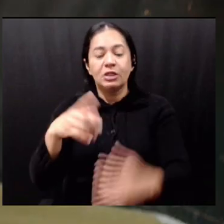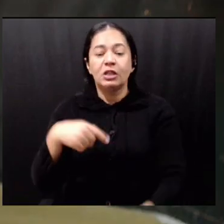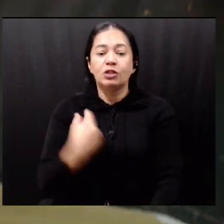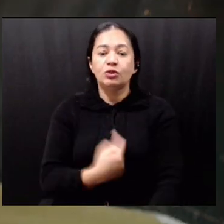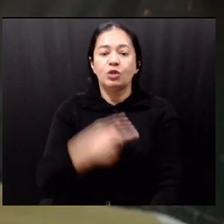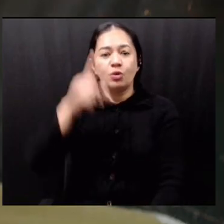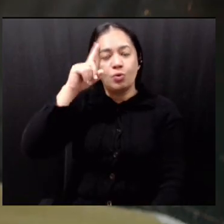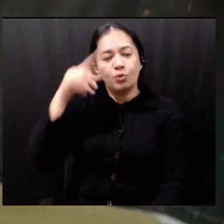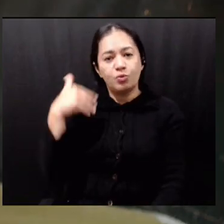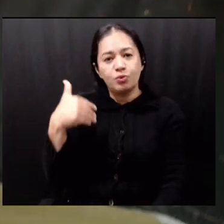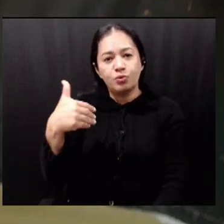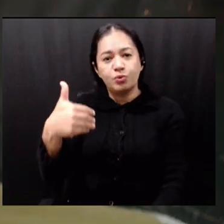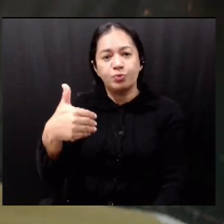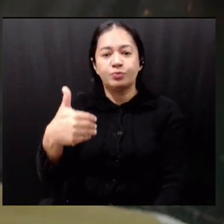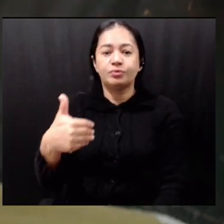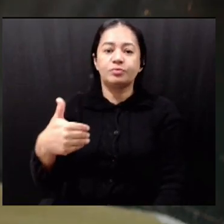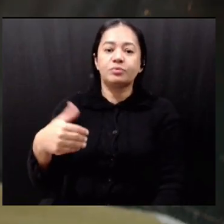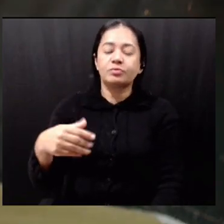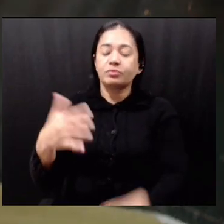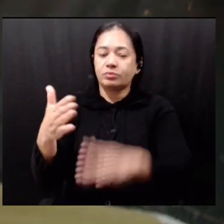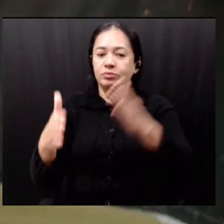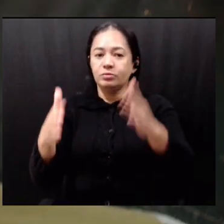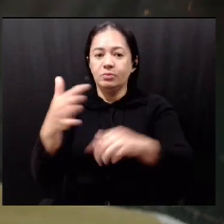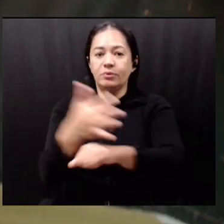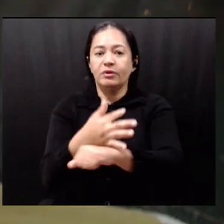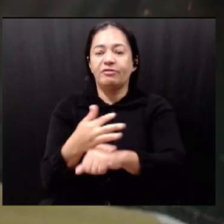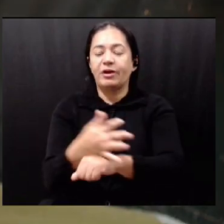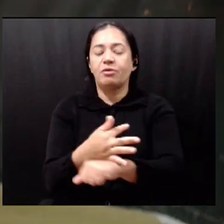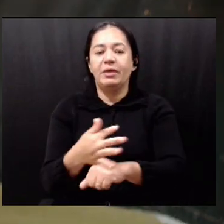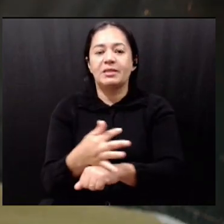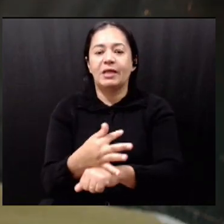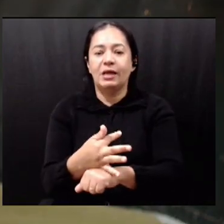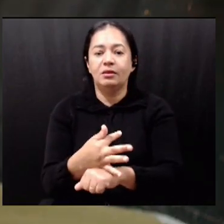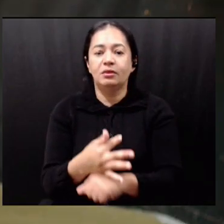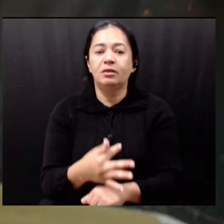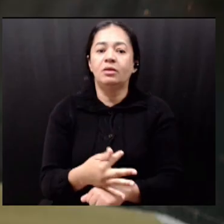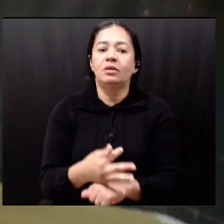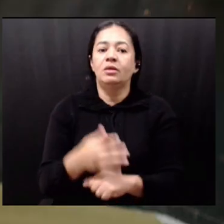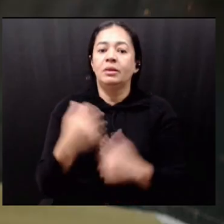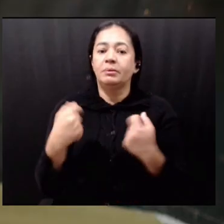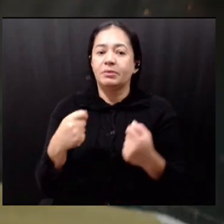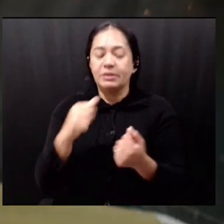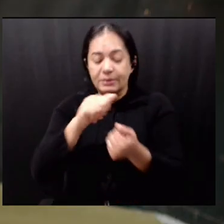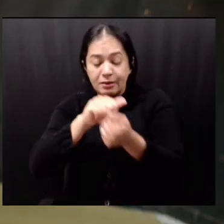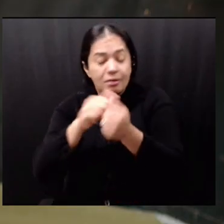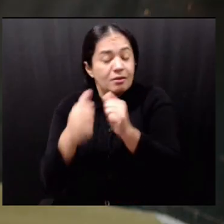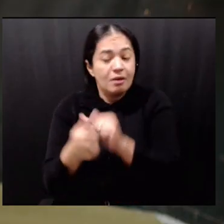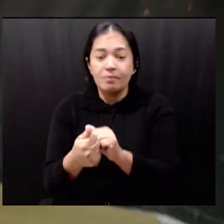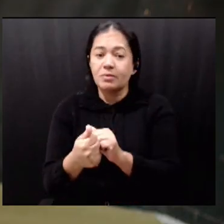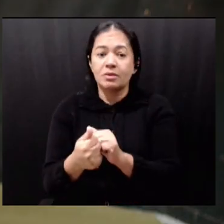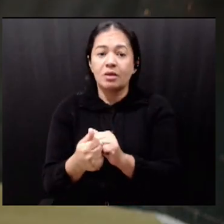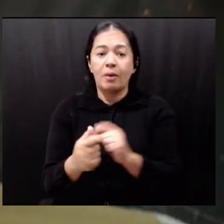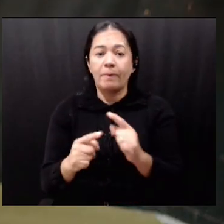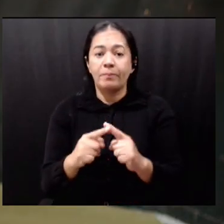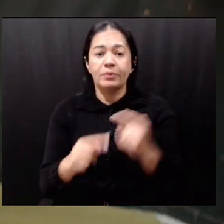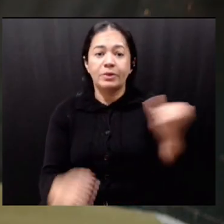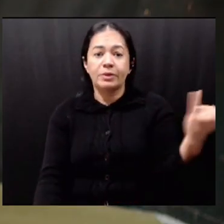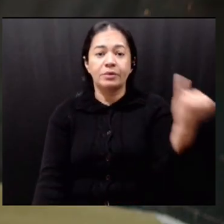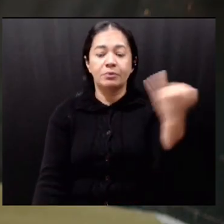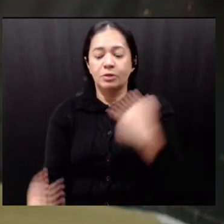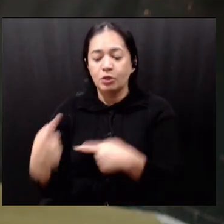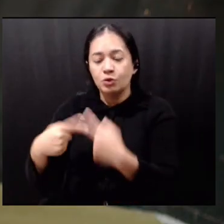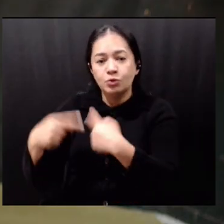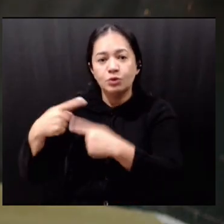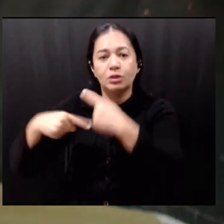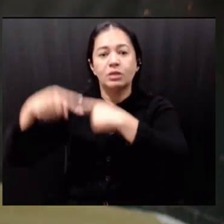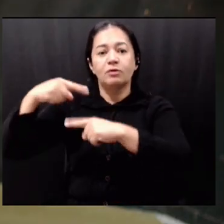E as férias, a gente precisa, sim, nos adaptar com ela, porque isso é muito importante para o desenvolvimento da criança. Agora, a gente